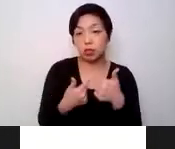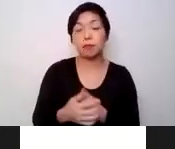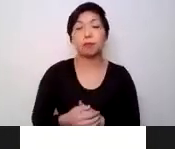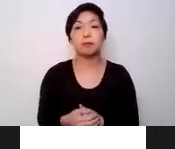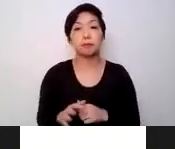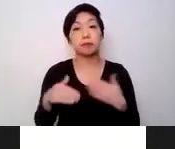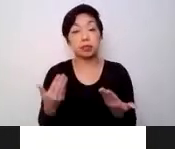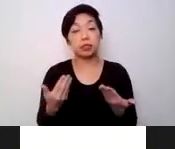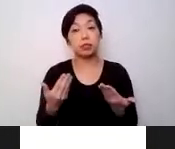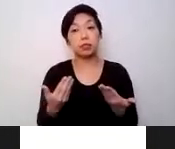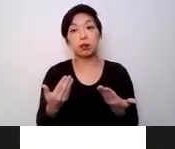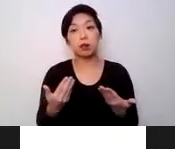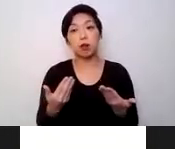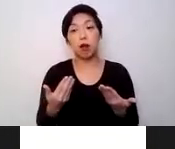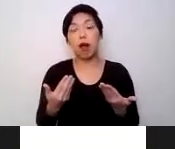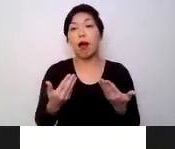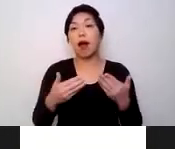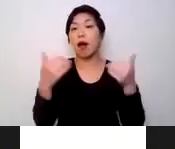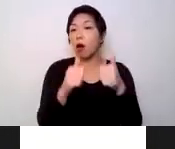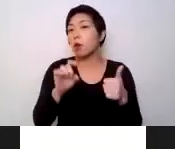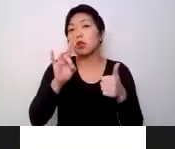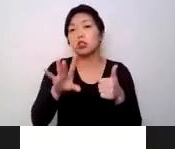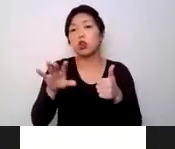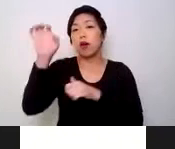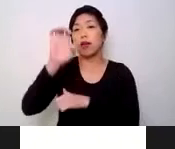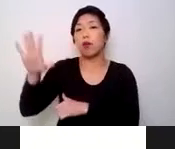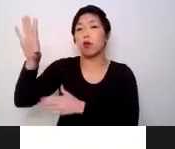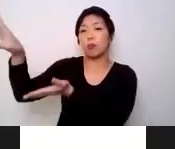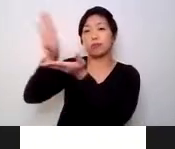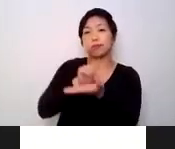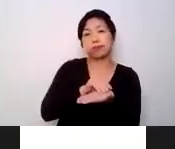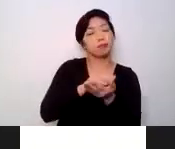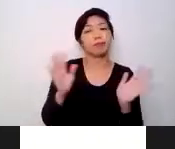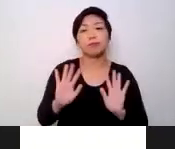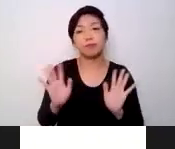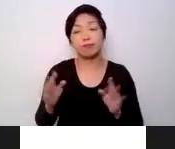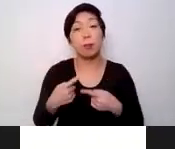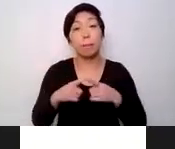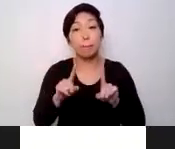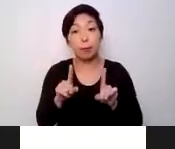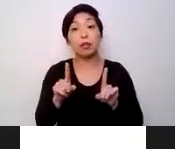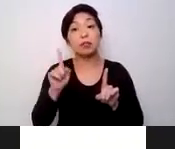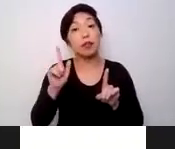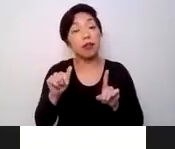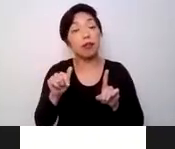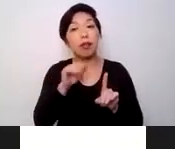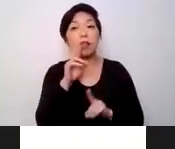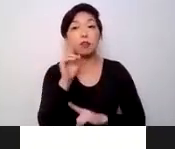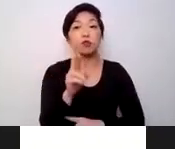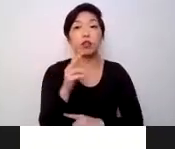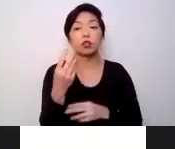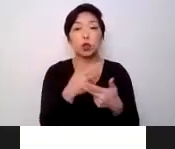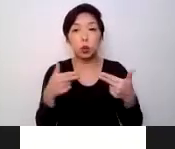não são reproduções europeias mas são resultados de cruzamentos entre as